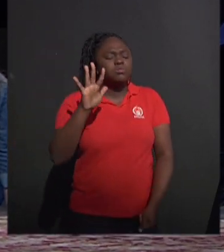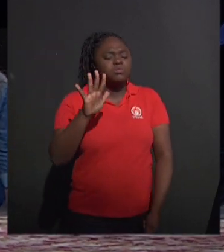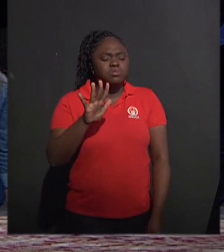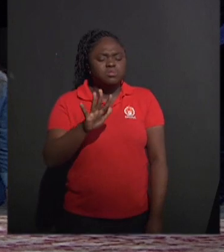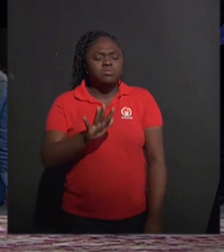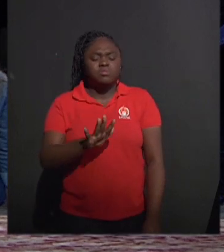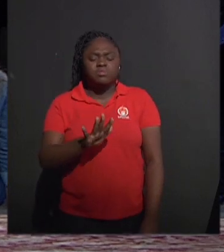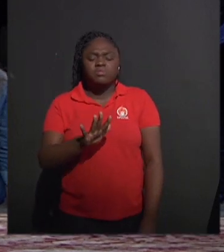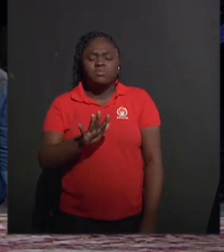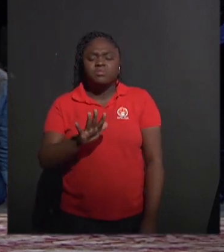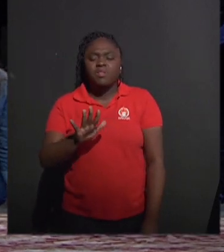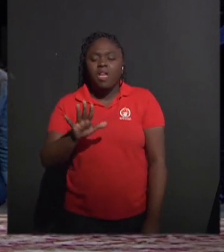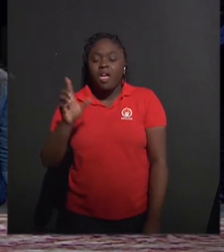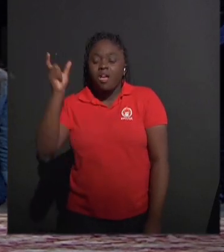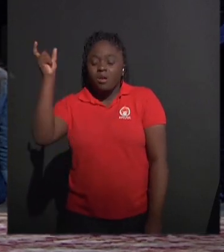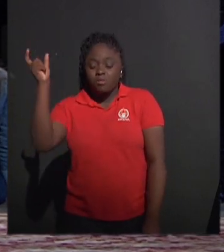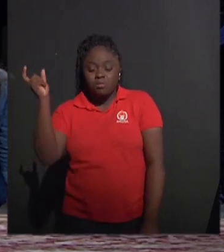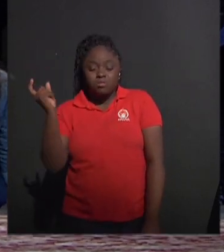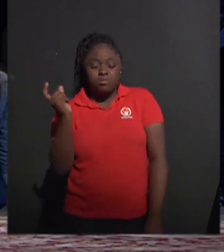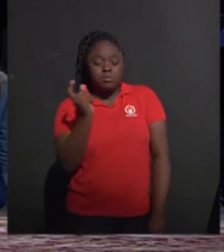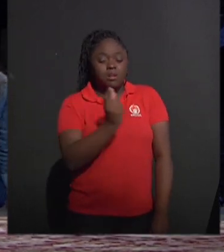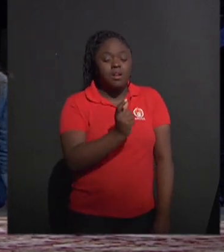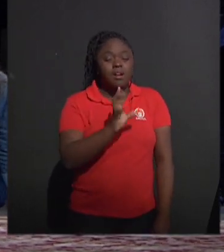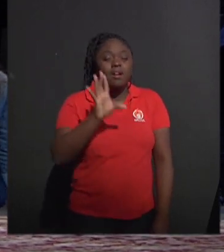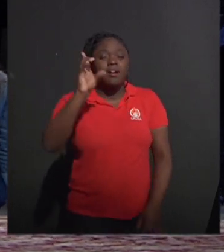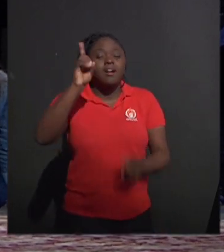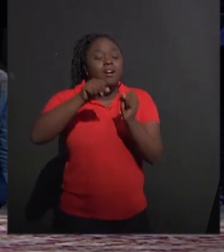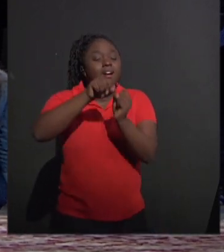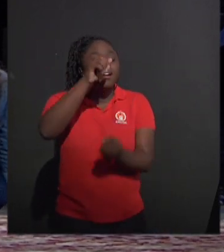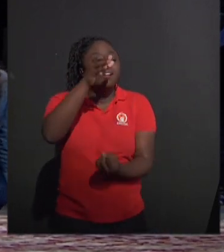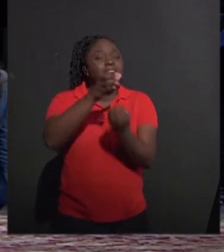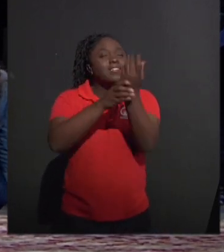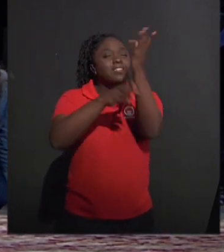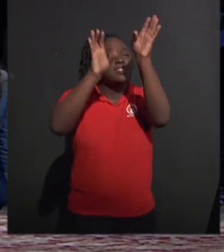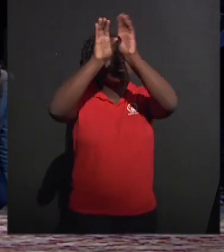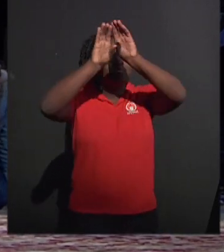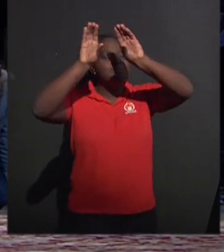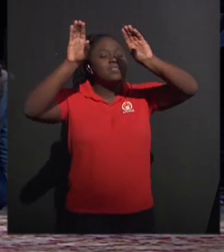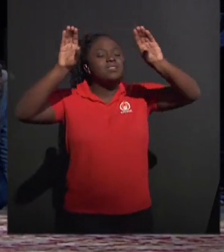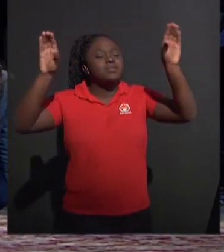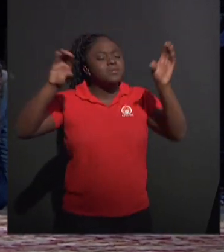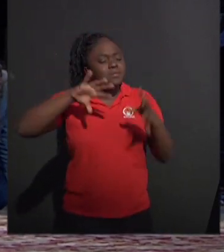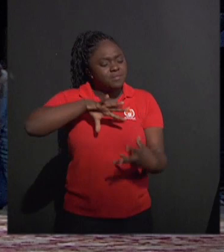Com uma única palavra, o Senhor criou os céus e a terra.